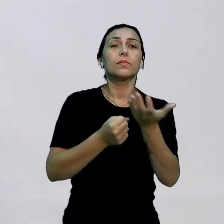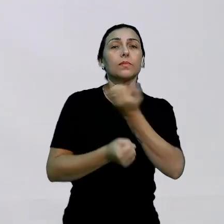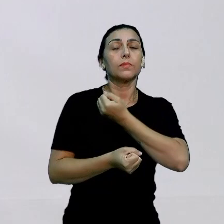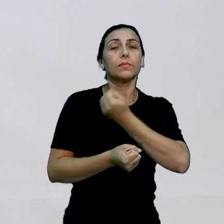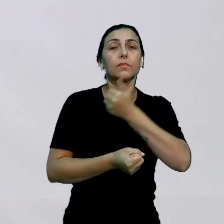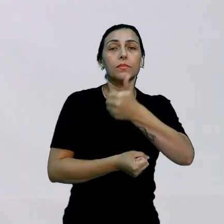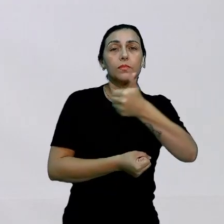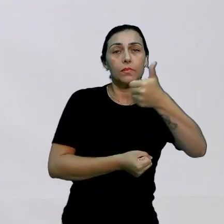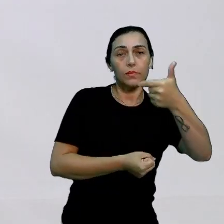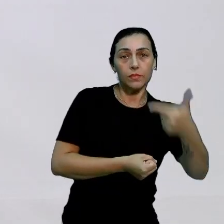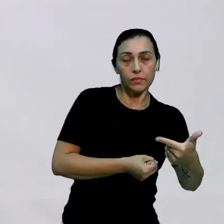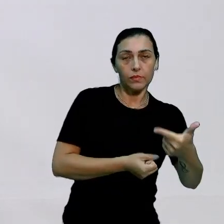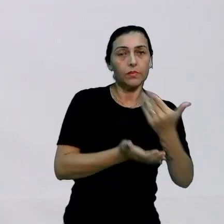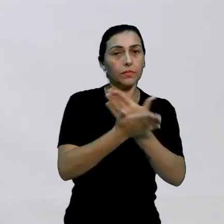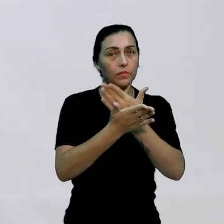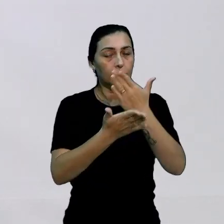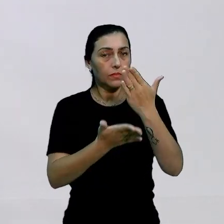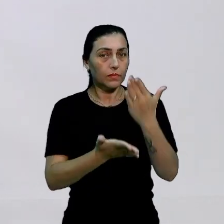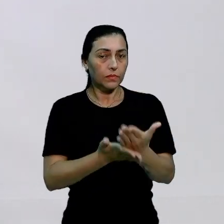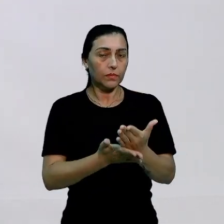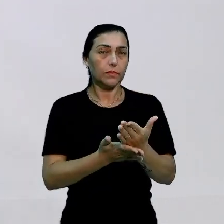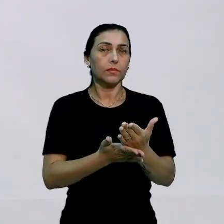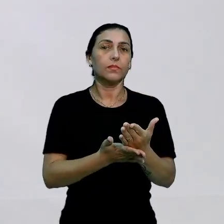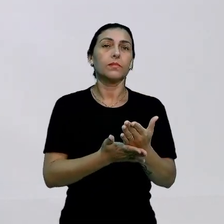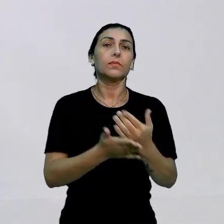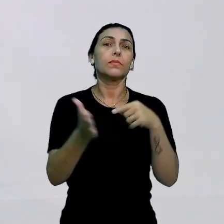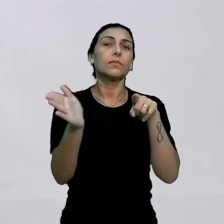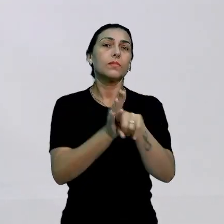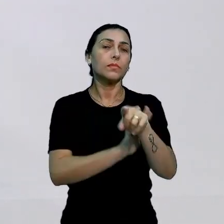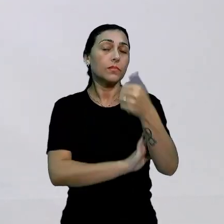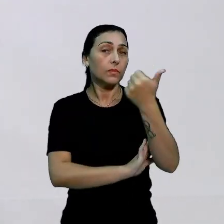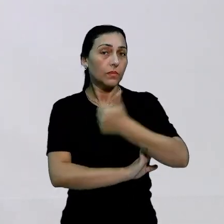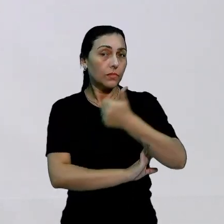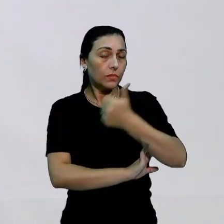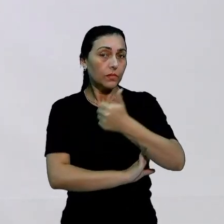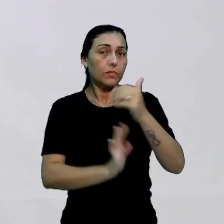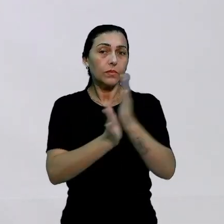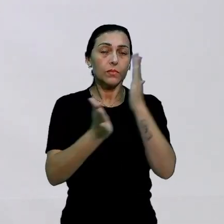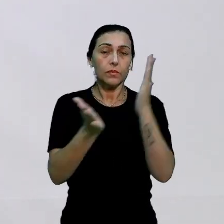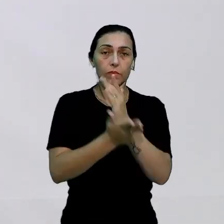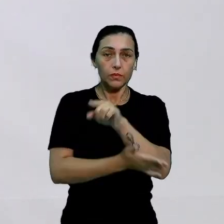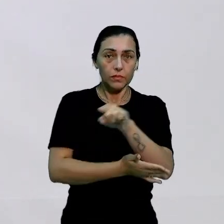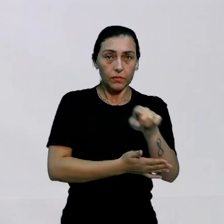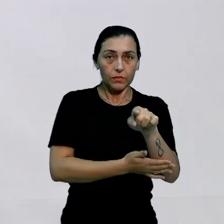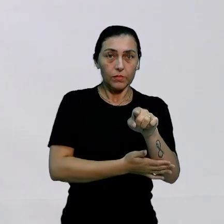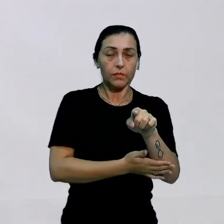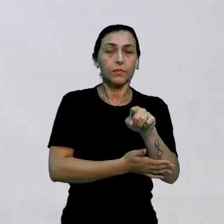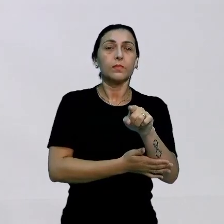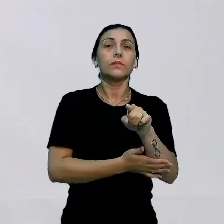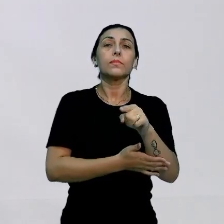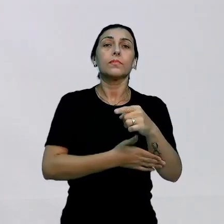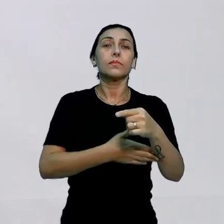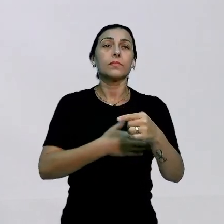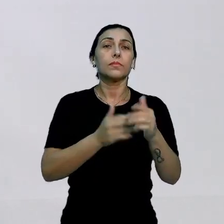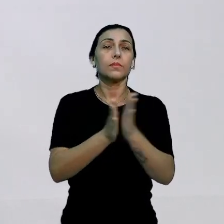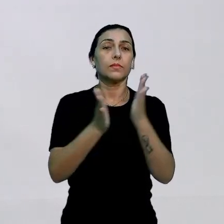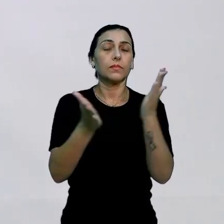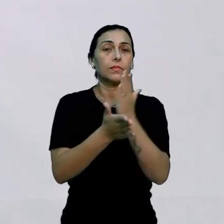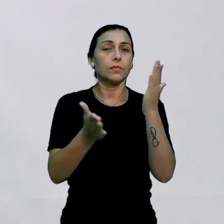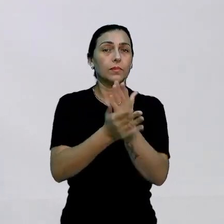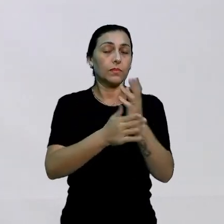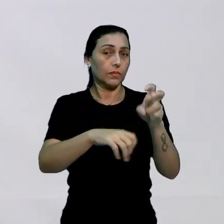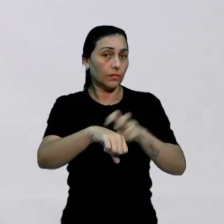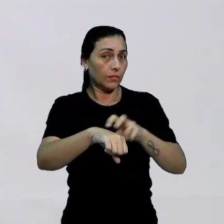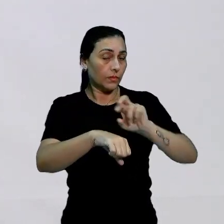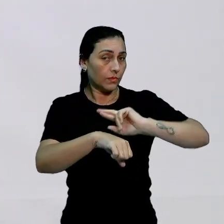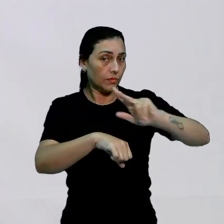tá? E nós vamos começar com a questão número 1 mesmo aí do livro de vocês, tá? Página 112 é o livro verde, galera, não é o